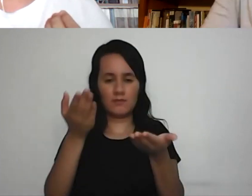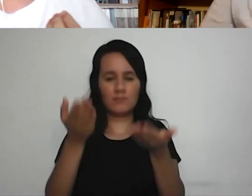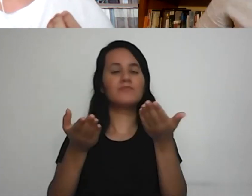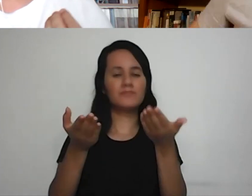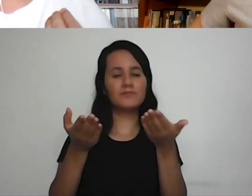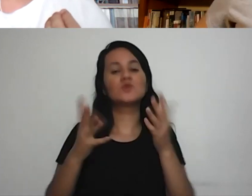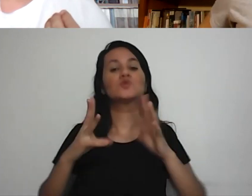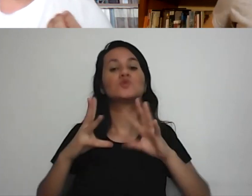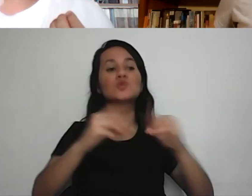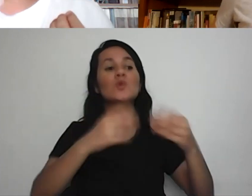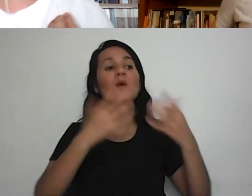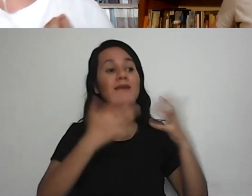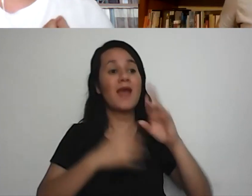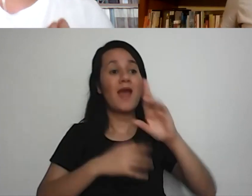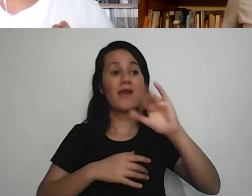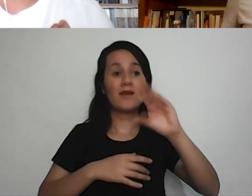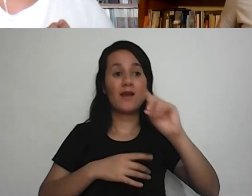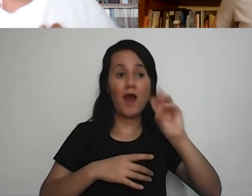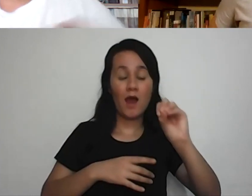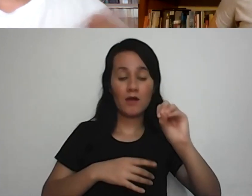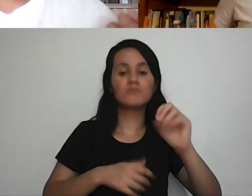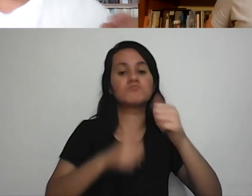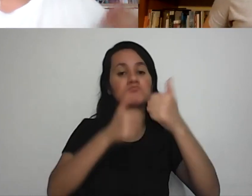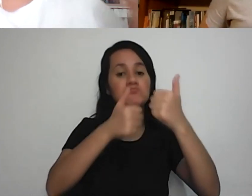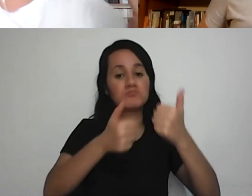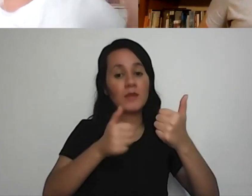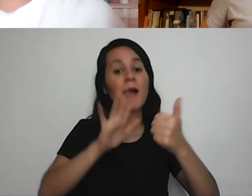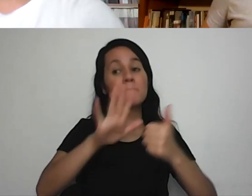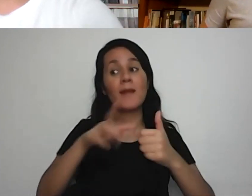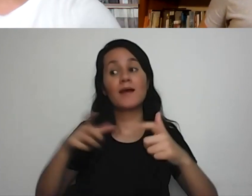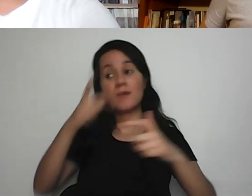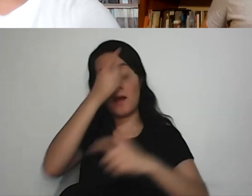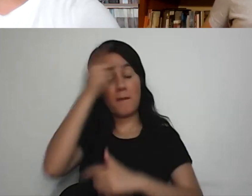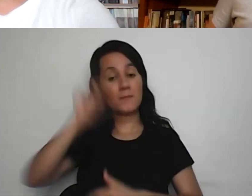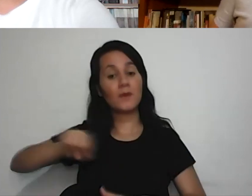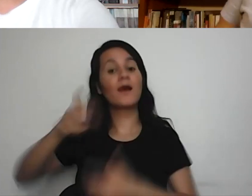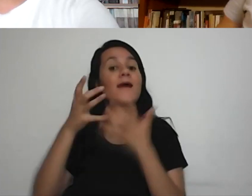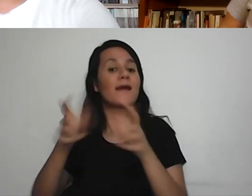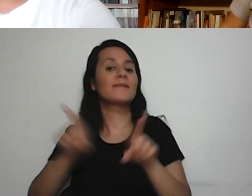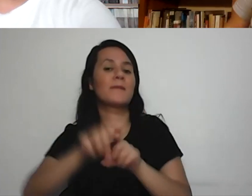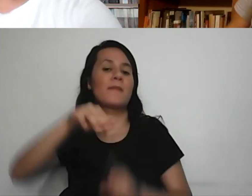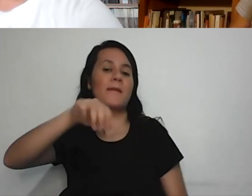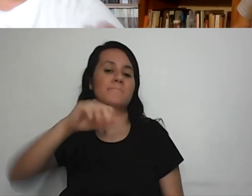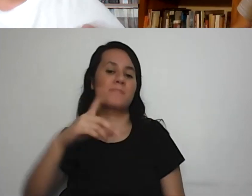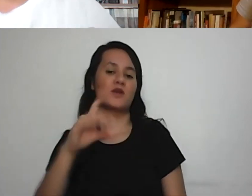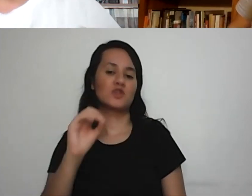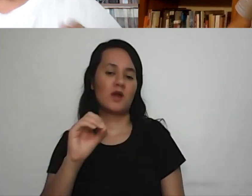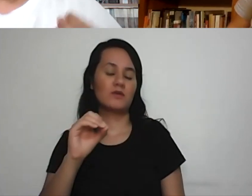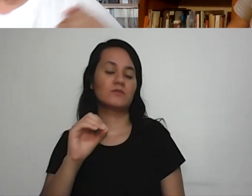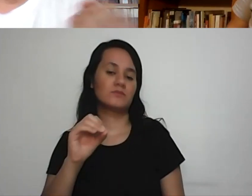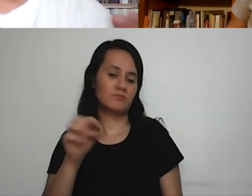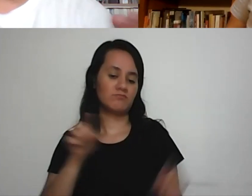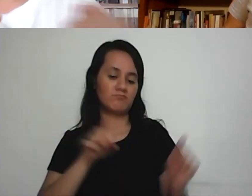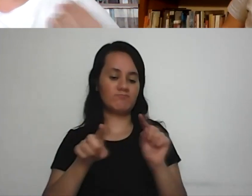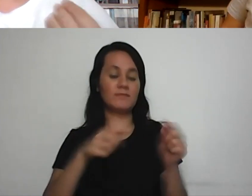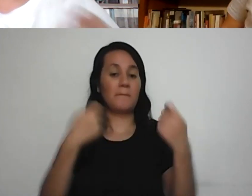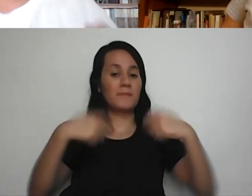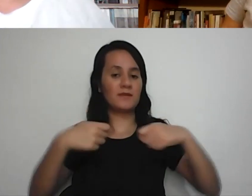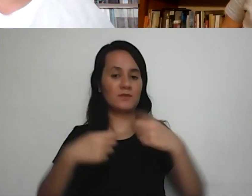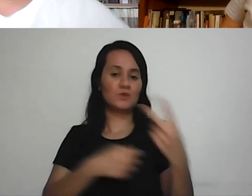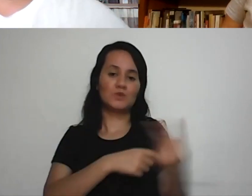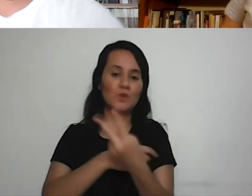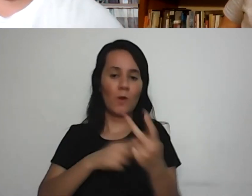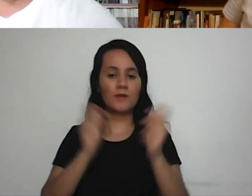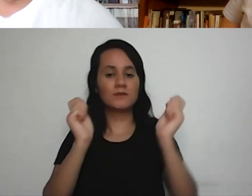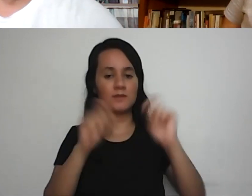todo mundo está querendo o Ricardo Aleixo, beleza, mas tem o Machado de Assis aqui também. Então, vamos ter os dois, né? É isso